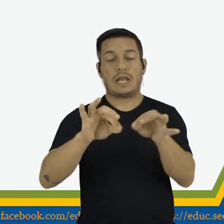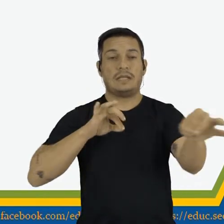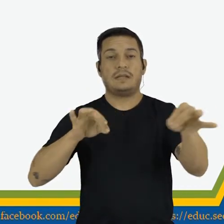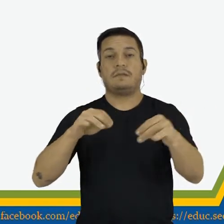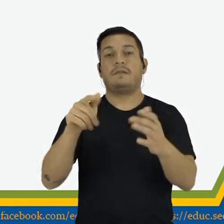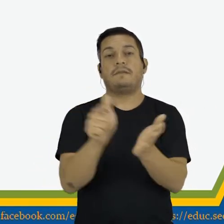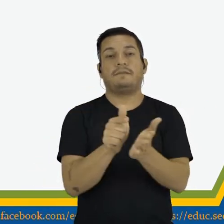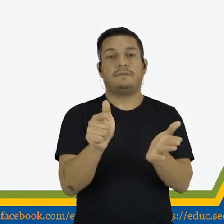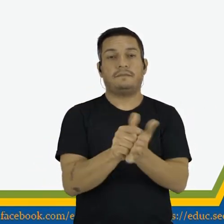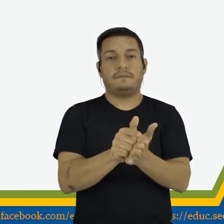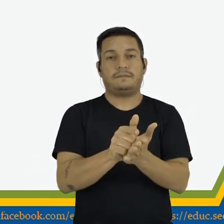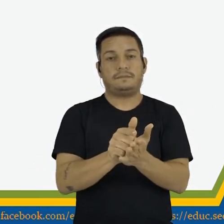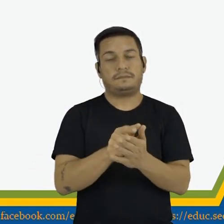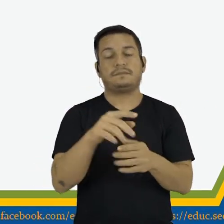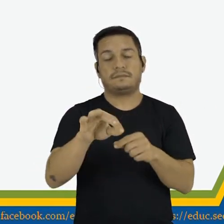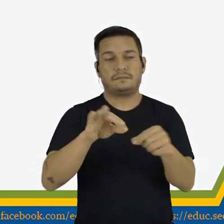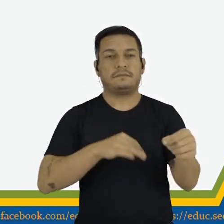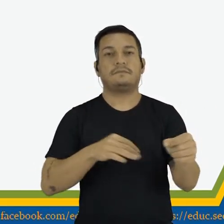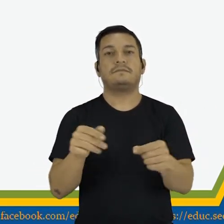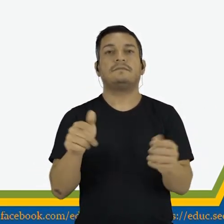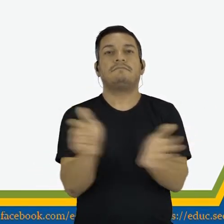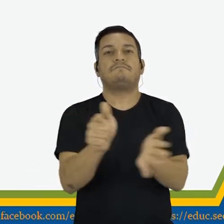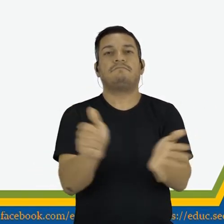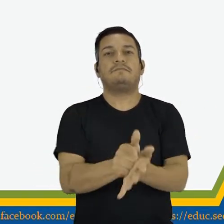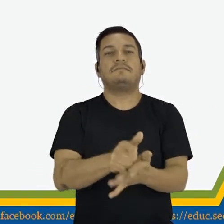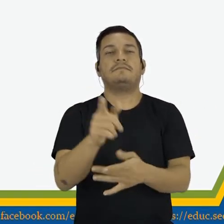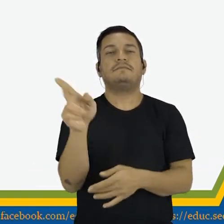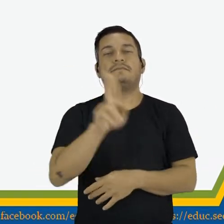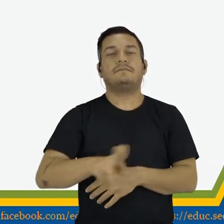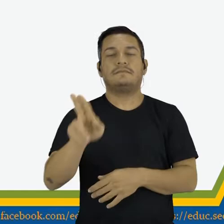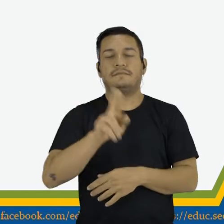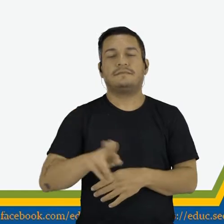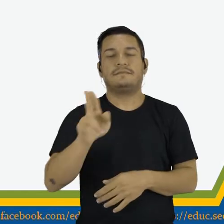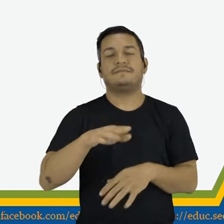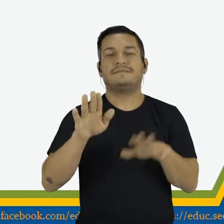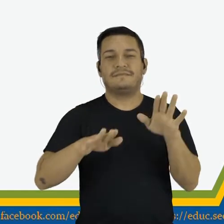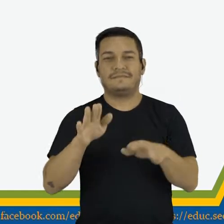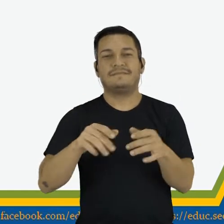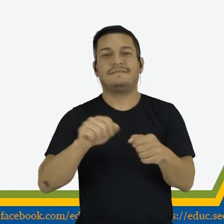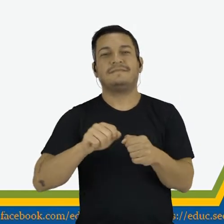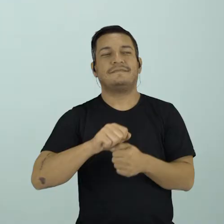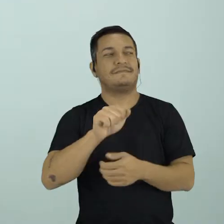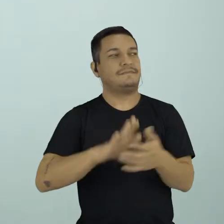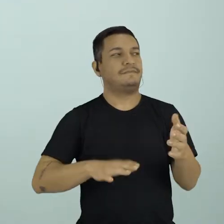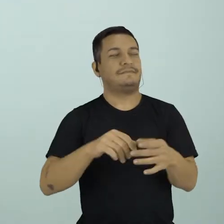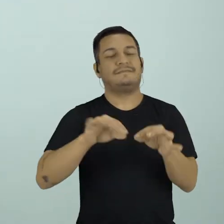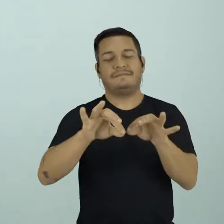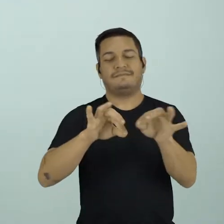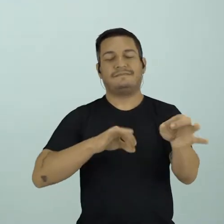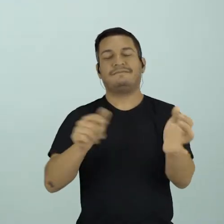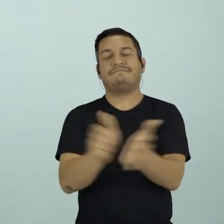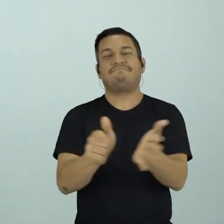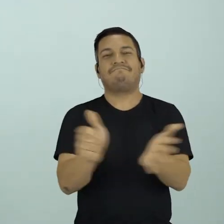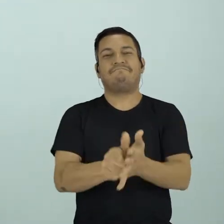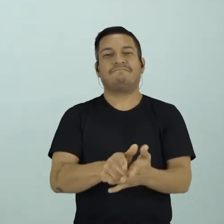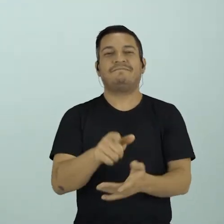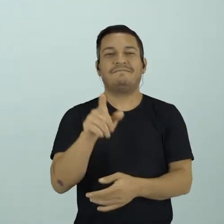papel. Quando você pega um papel que você utiliza muitas vezes para fazer sua atividade, você rasga esse